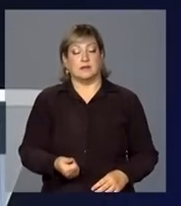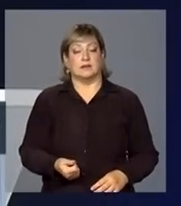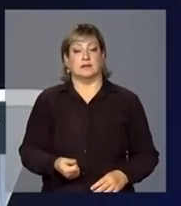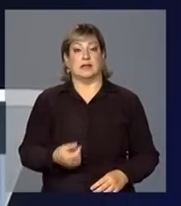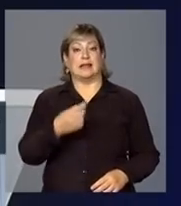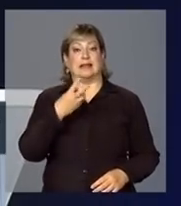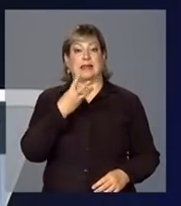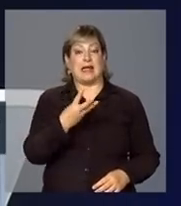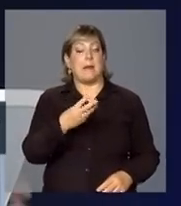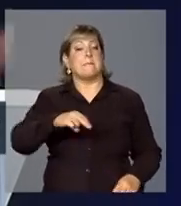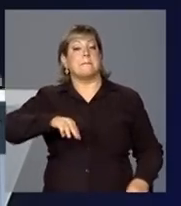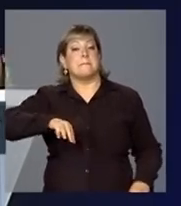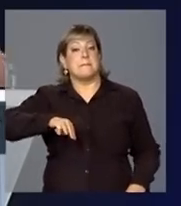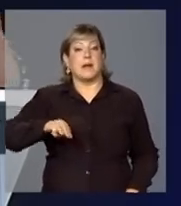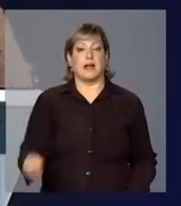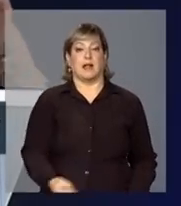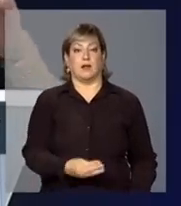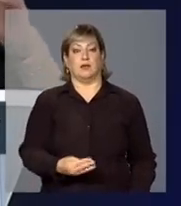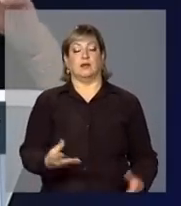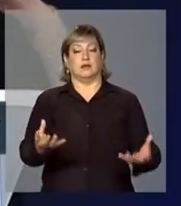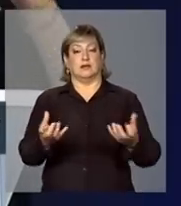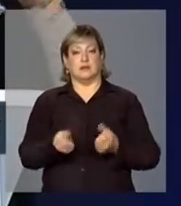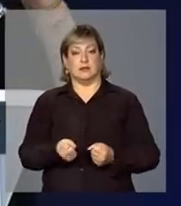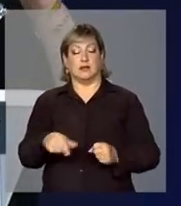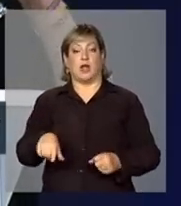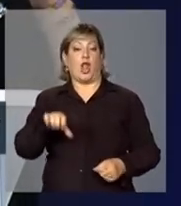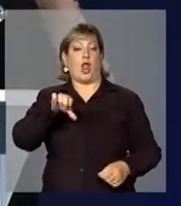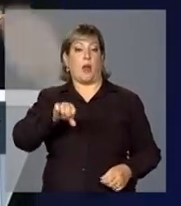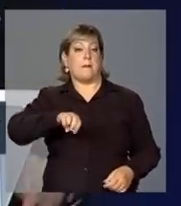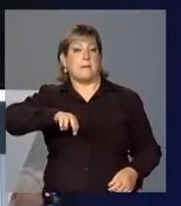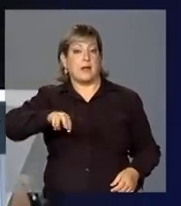quase 3 milhões, aderiram